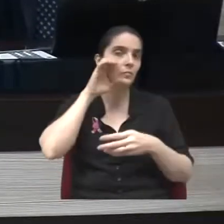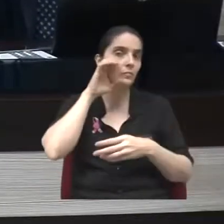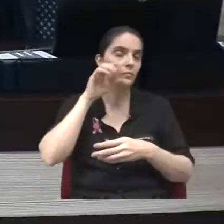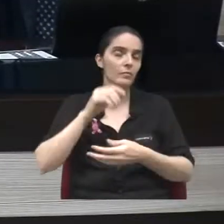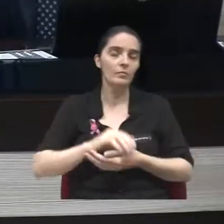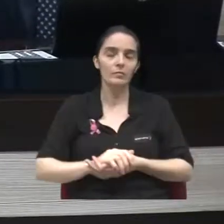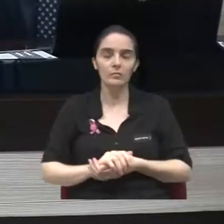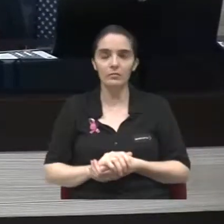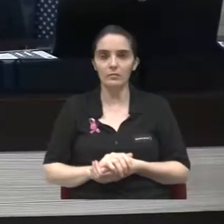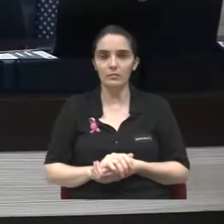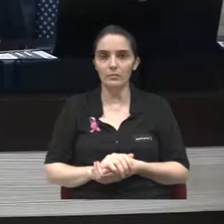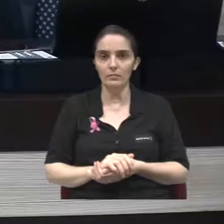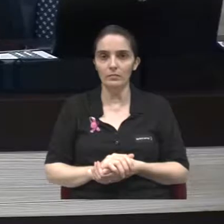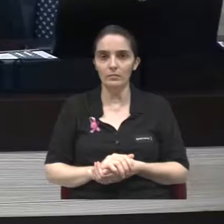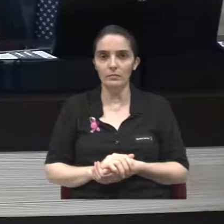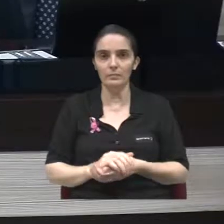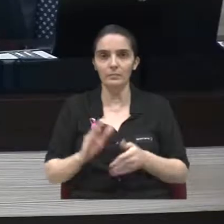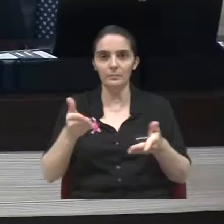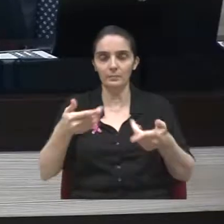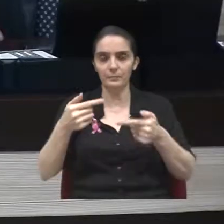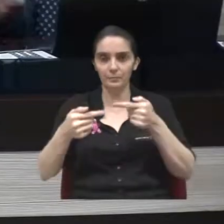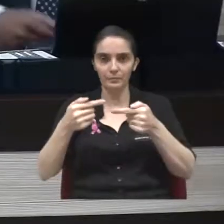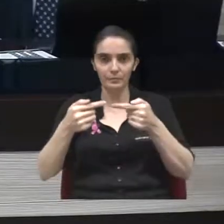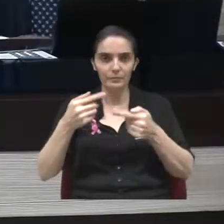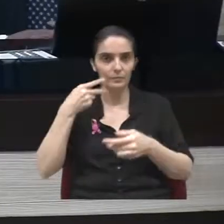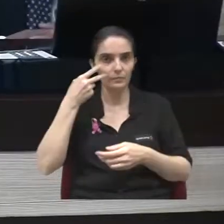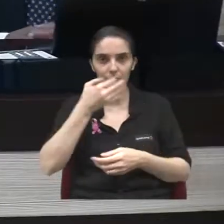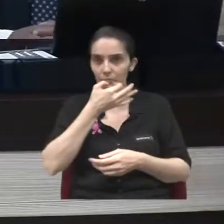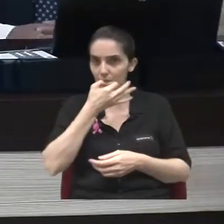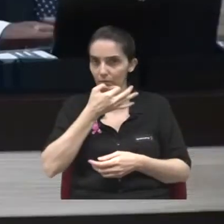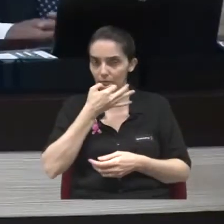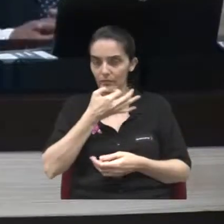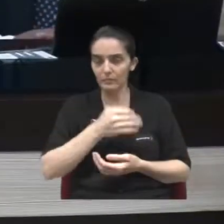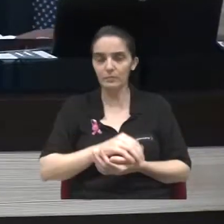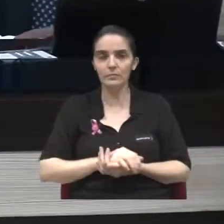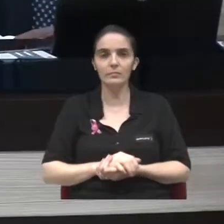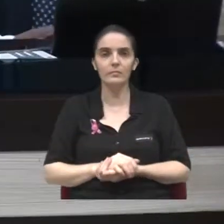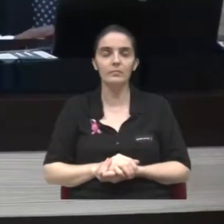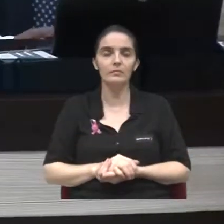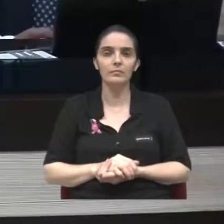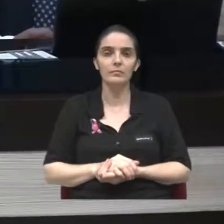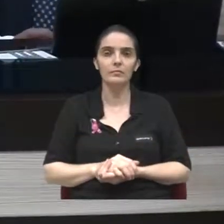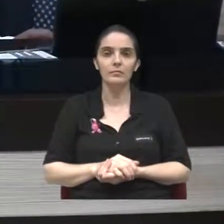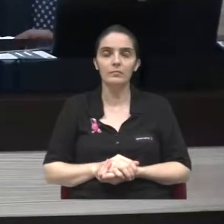requerimento 534/19 está em discussão. Algum vereador deseja discutir o requerimento?